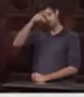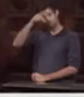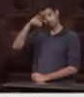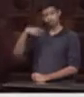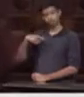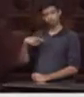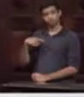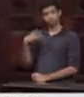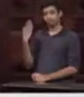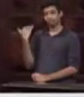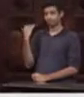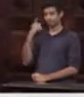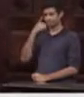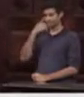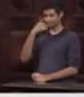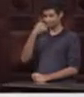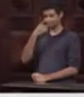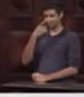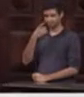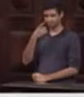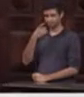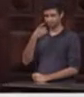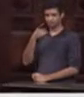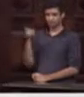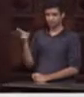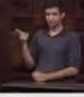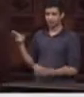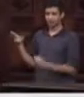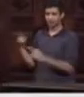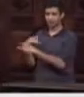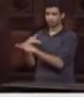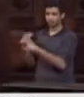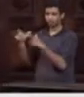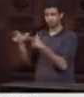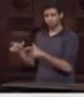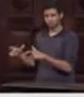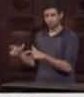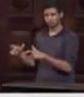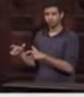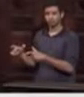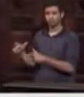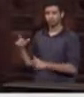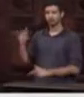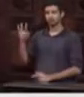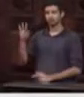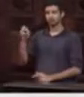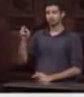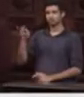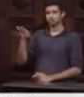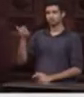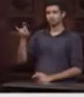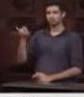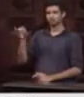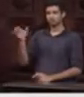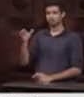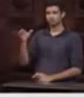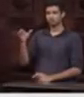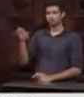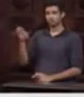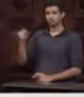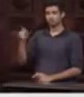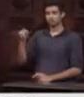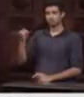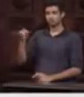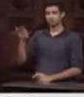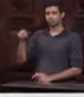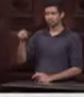no último domingo, no bairro, distrito chamado Conselheiro Paulino, um dos maiores e mais